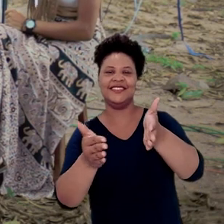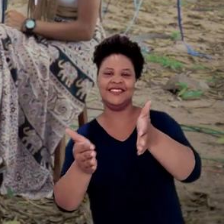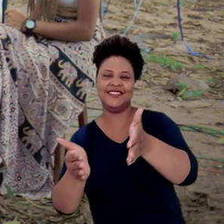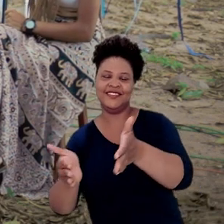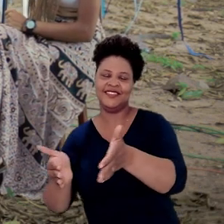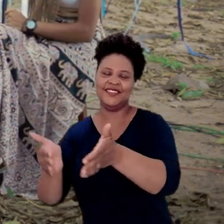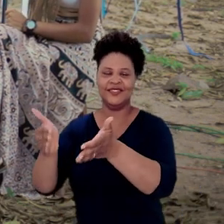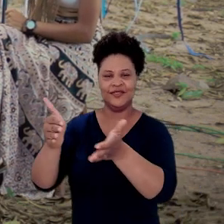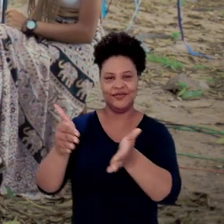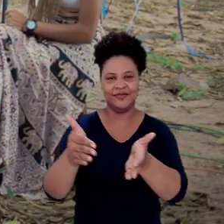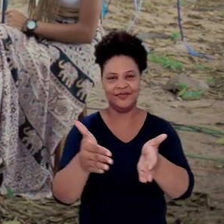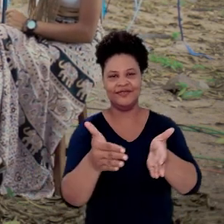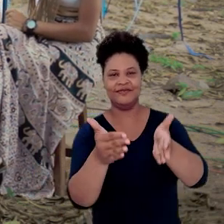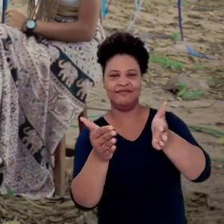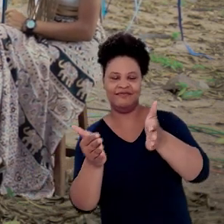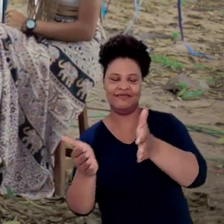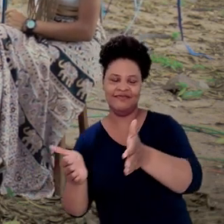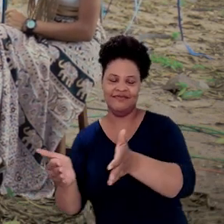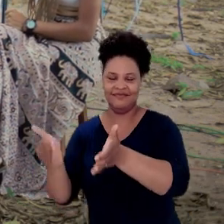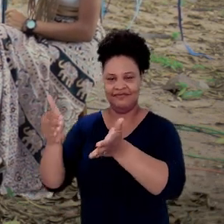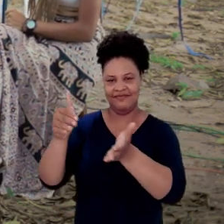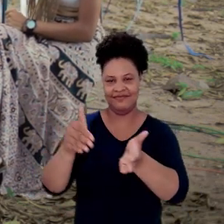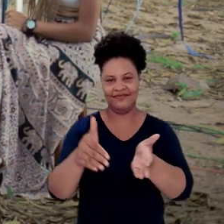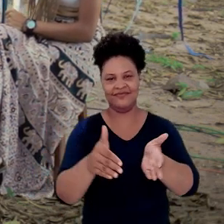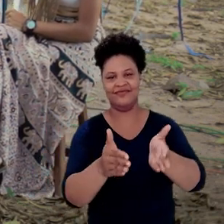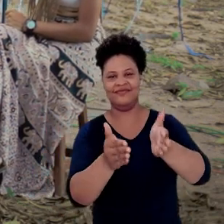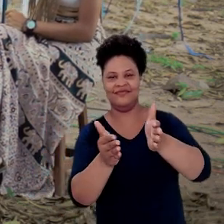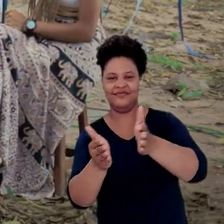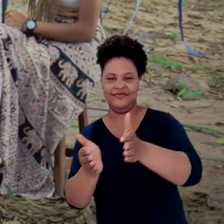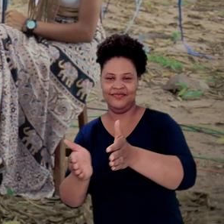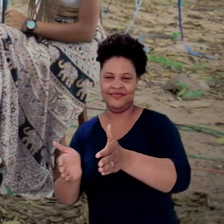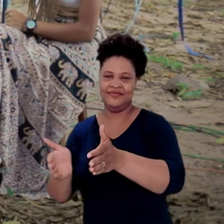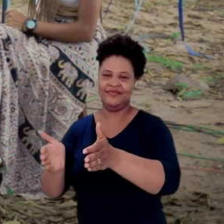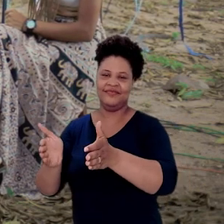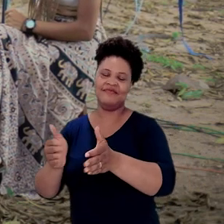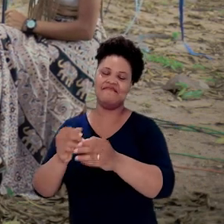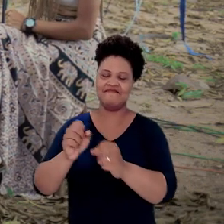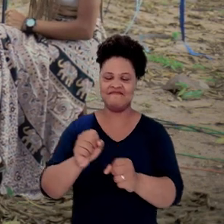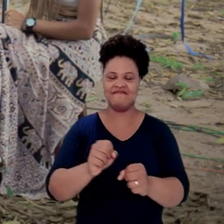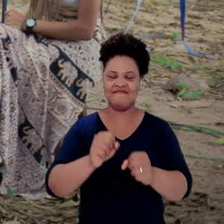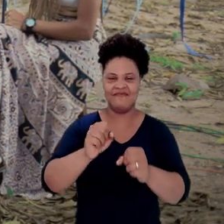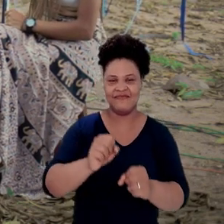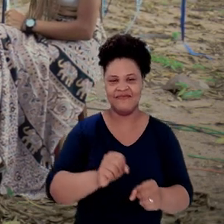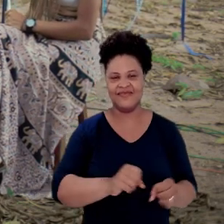balançou as ondas à beira do rio.